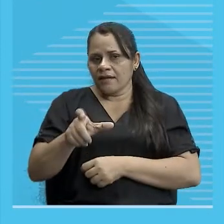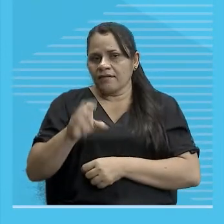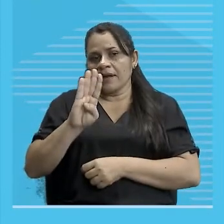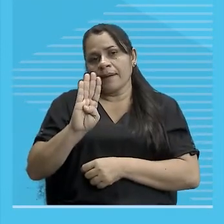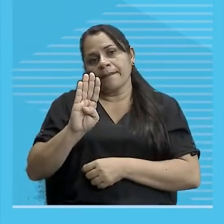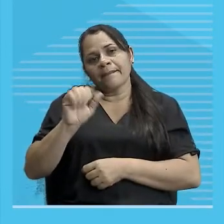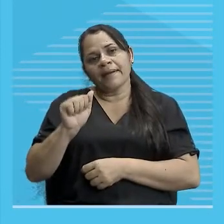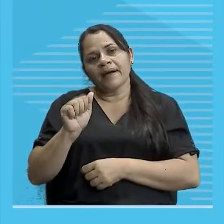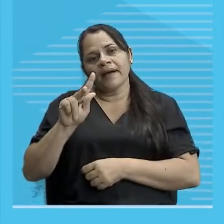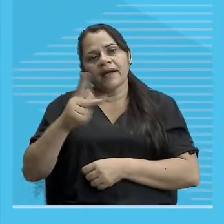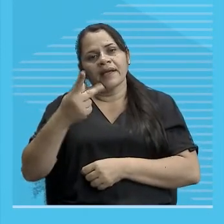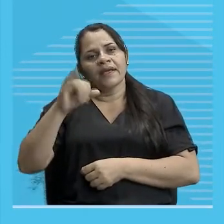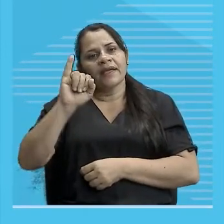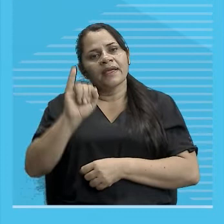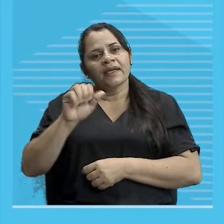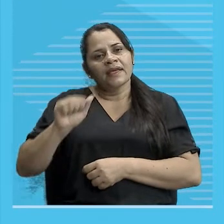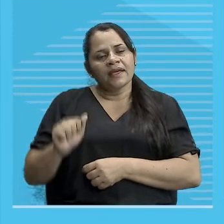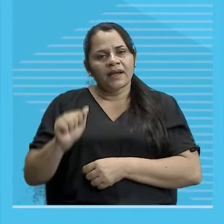Bahia